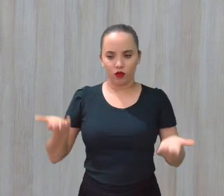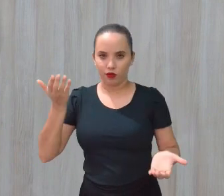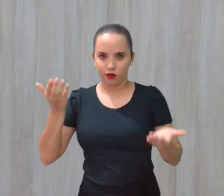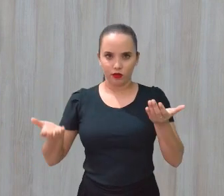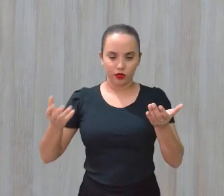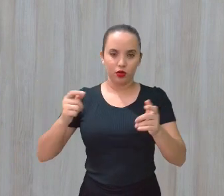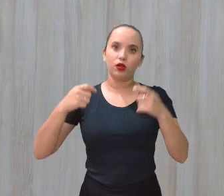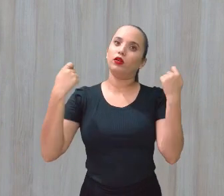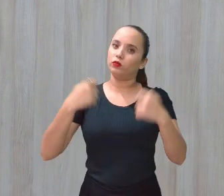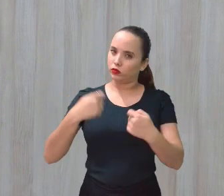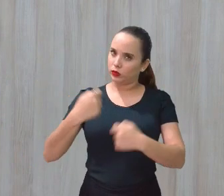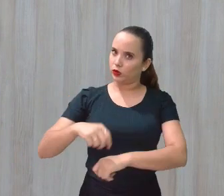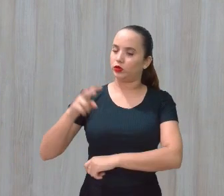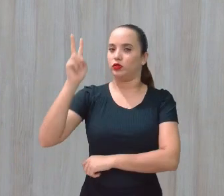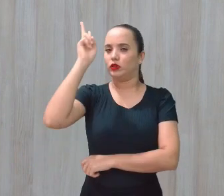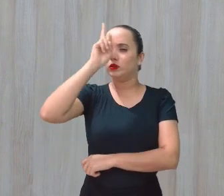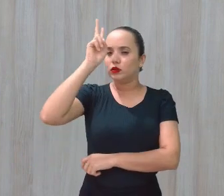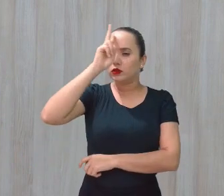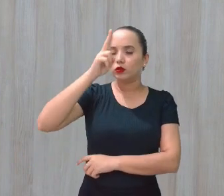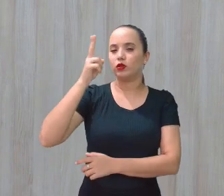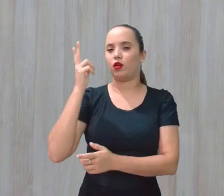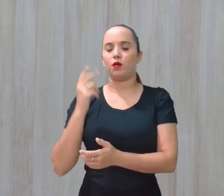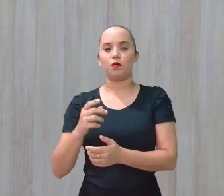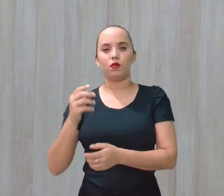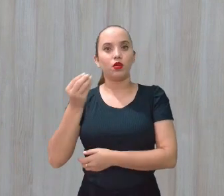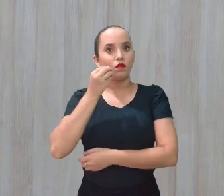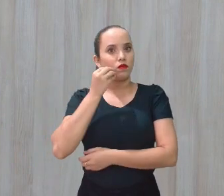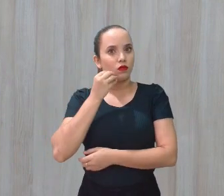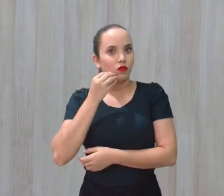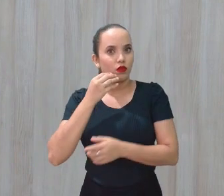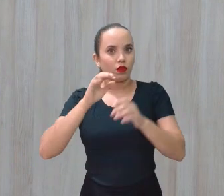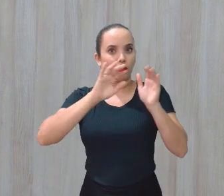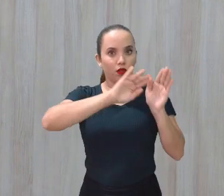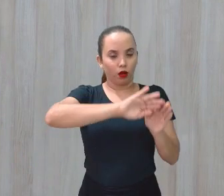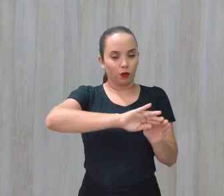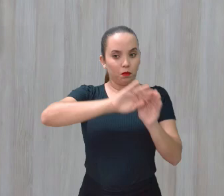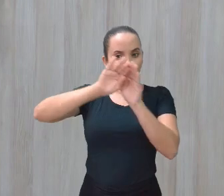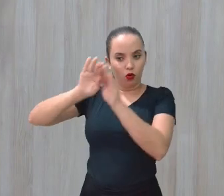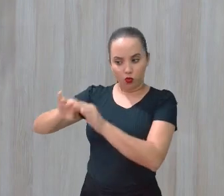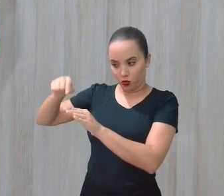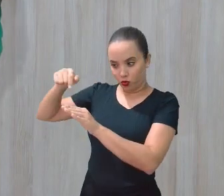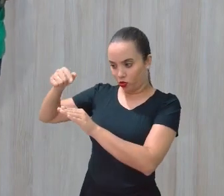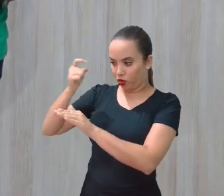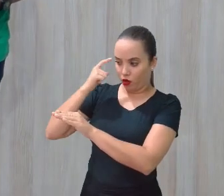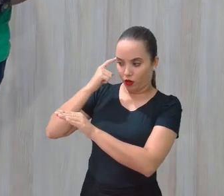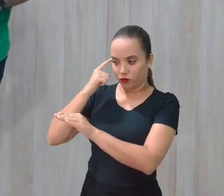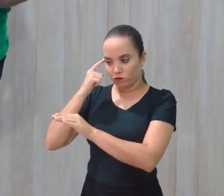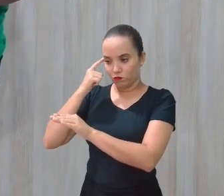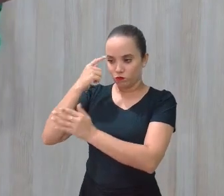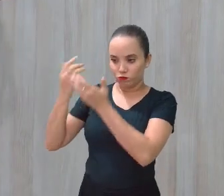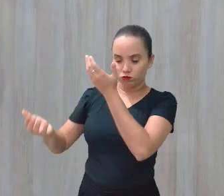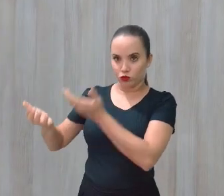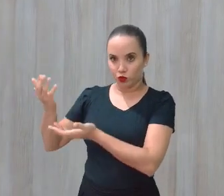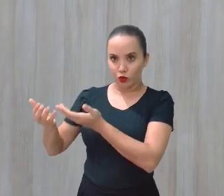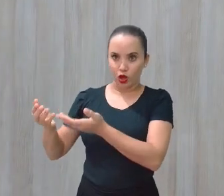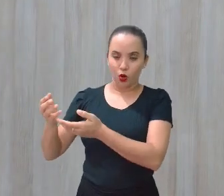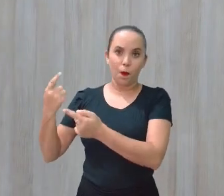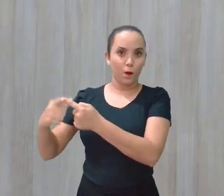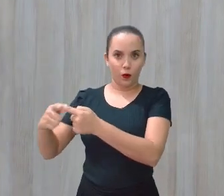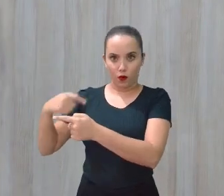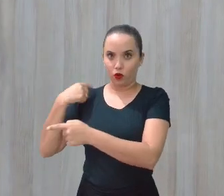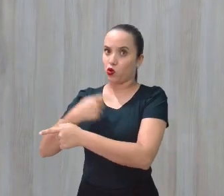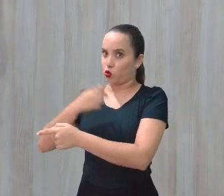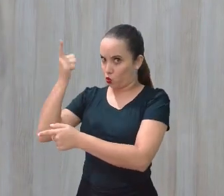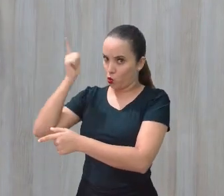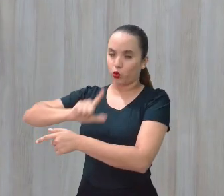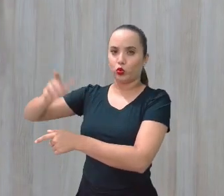que a gente vai sempre tentar ir deixando essa ideia da balança a partir do momento que a gente vai entendendo as técnicas, né? Então, a gente viu o seguinte,